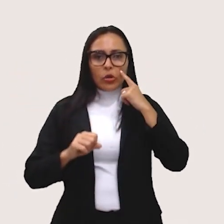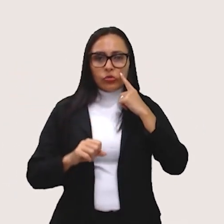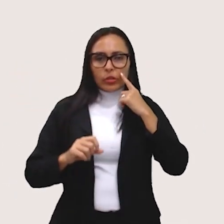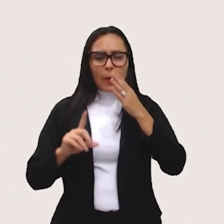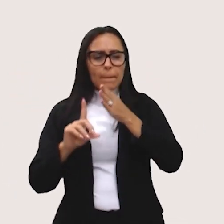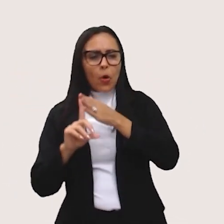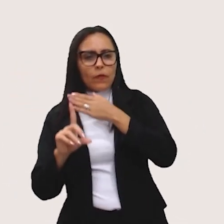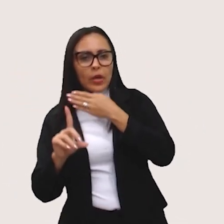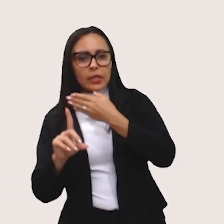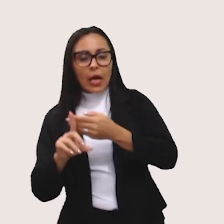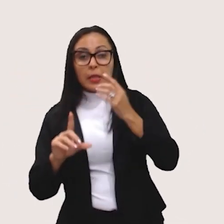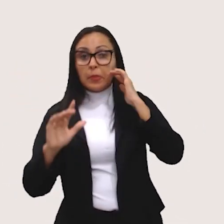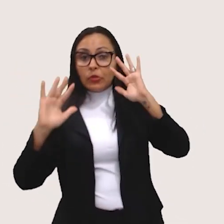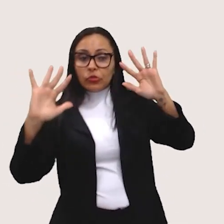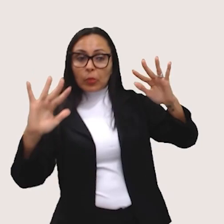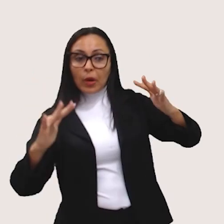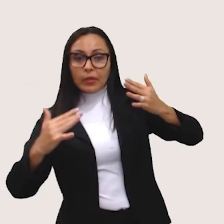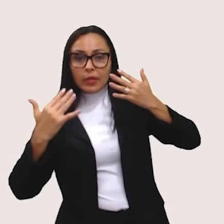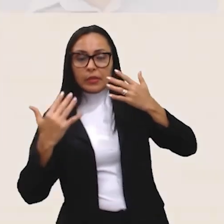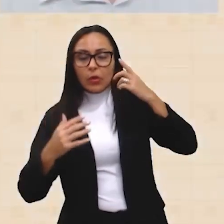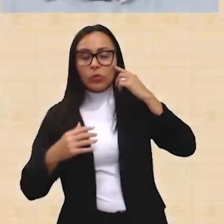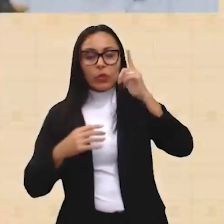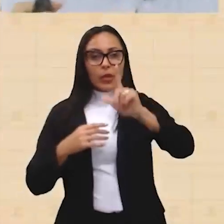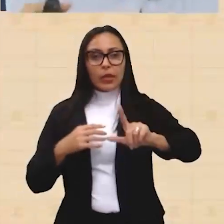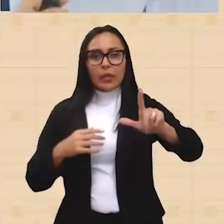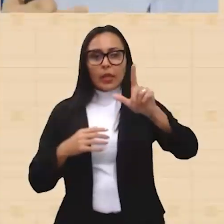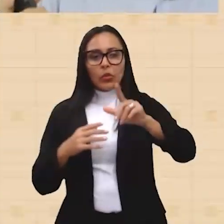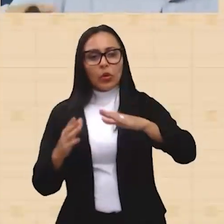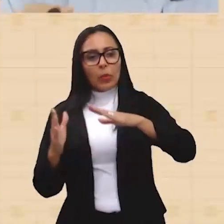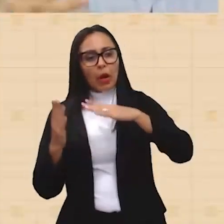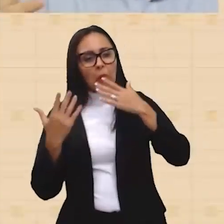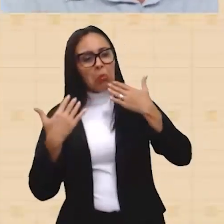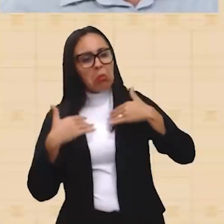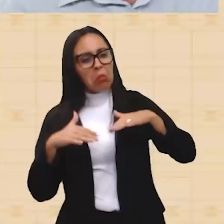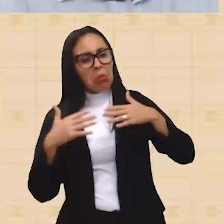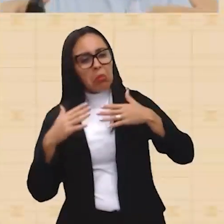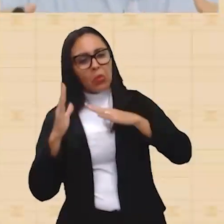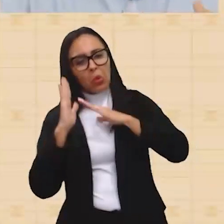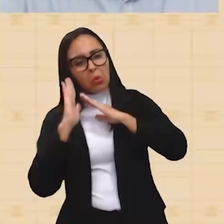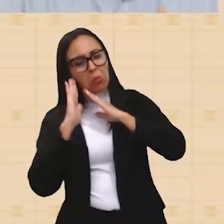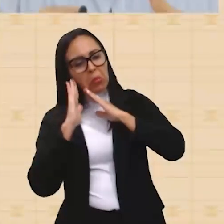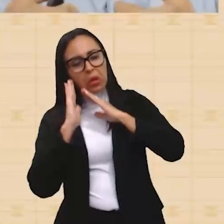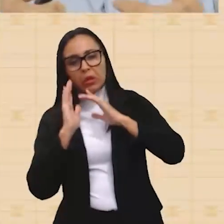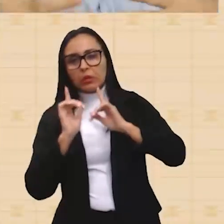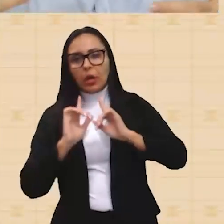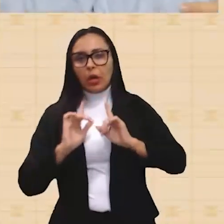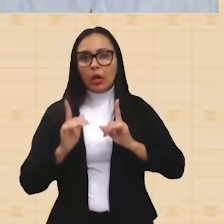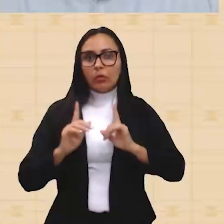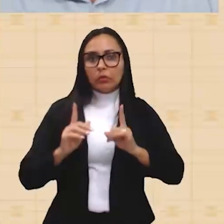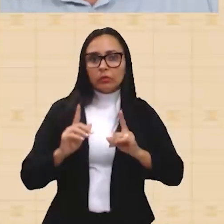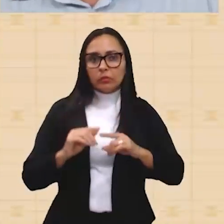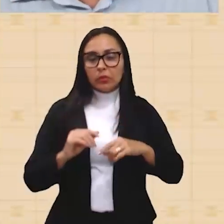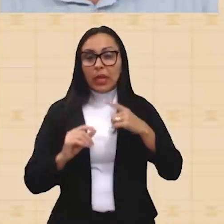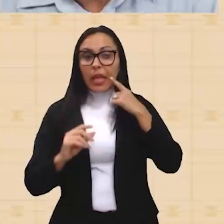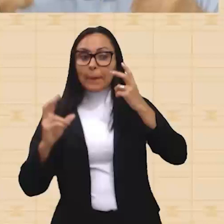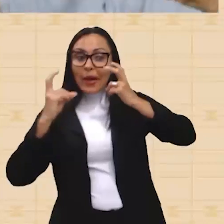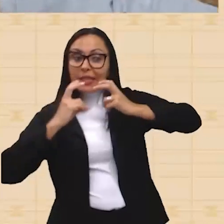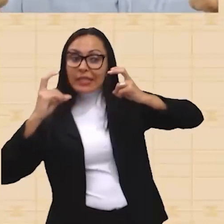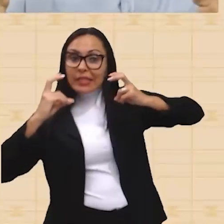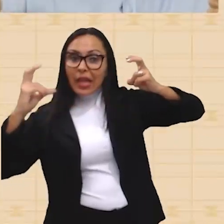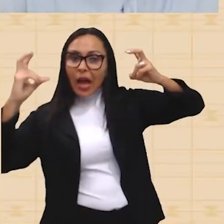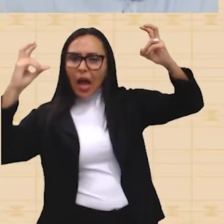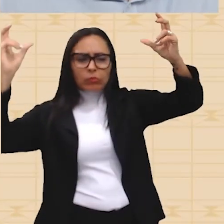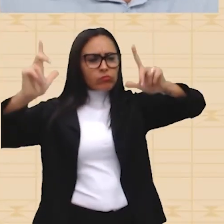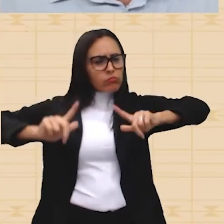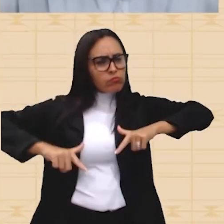a atenção. Não era literatura para fazer dormir, para fazer com que a pessoa tivesse delírio de sentimentos. Não, mas